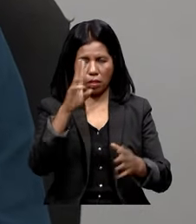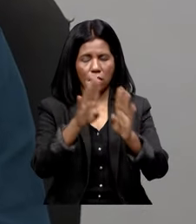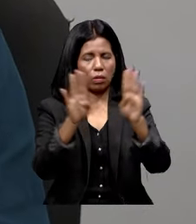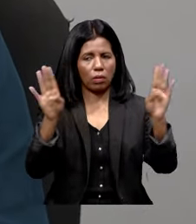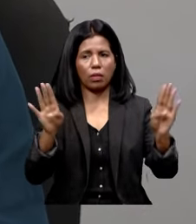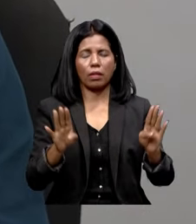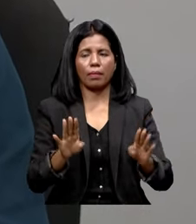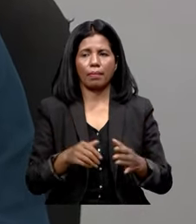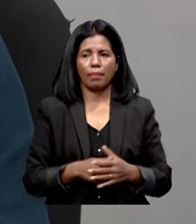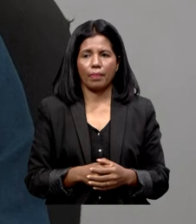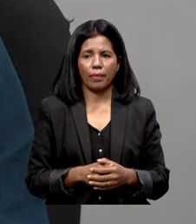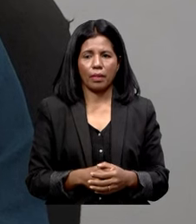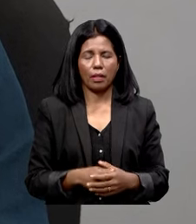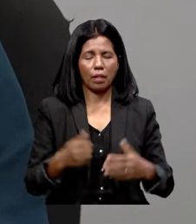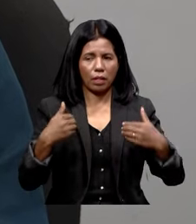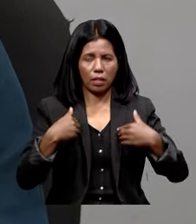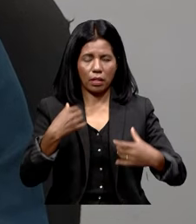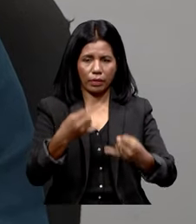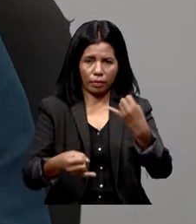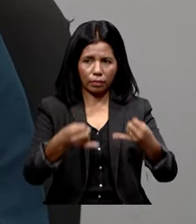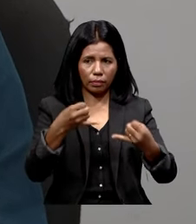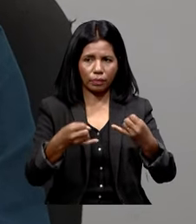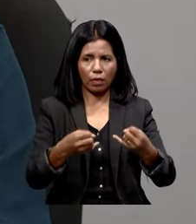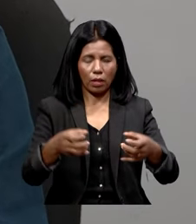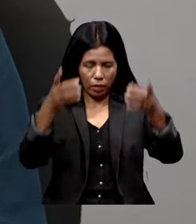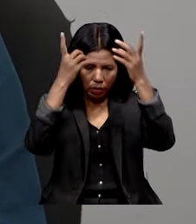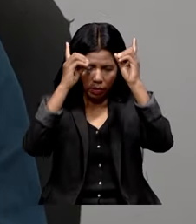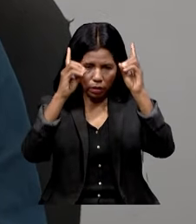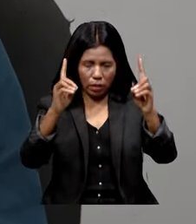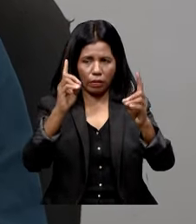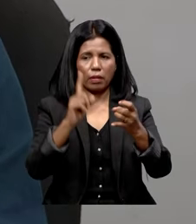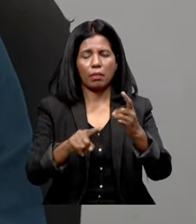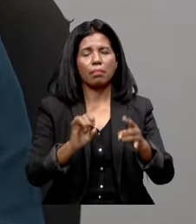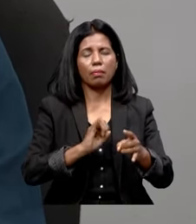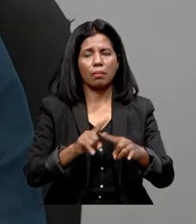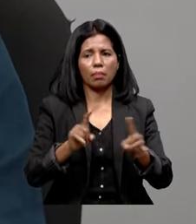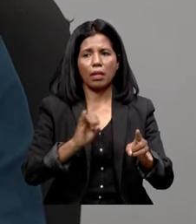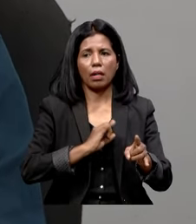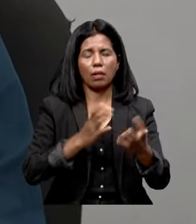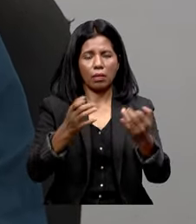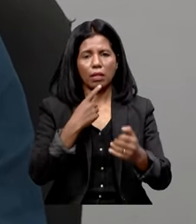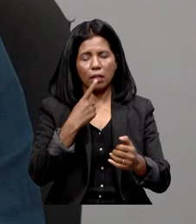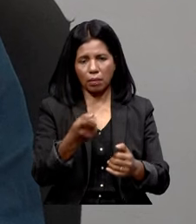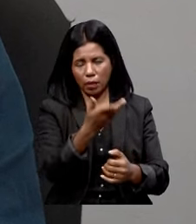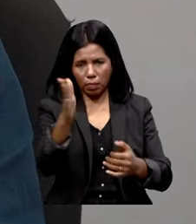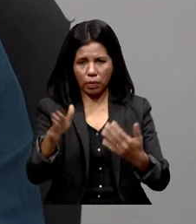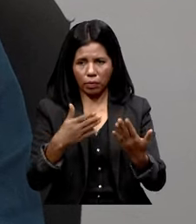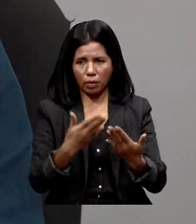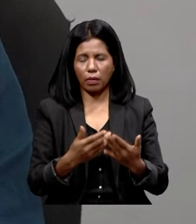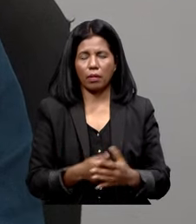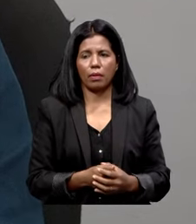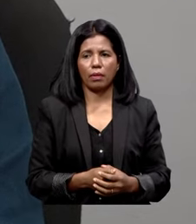para iha julgamento hori foti decisão final ma be hau karakter te baita bot sira